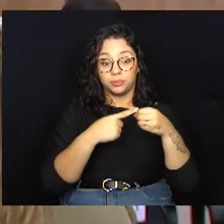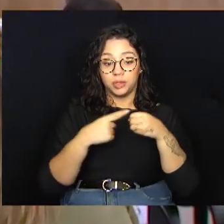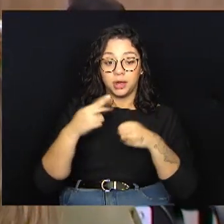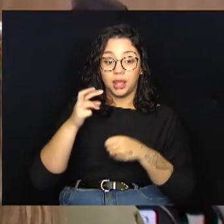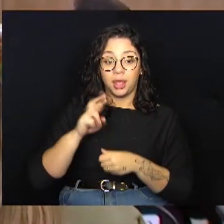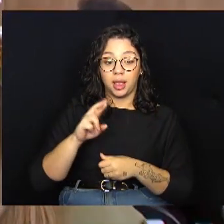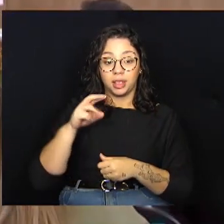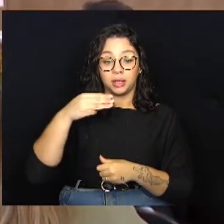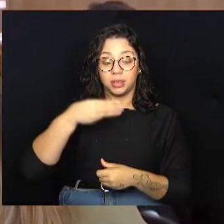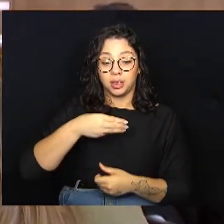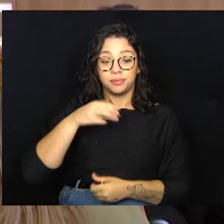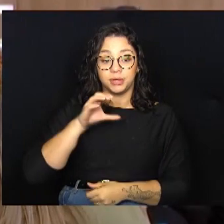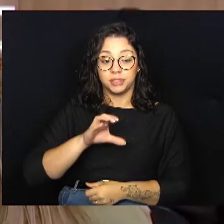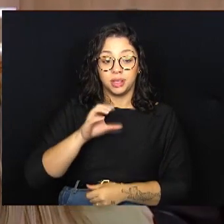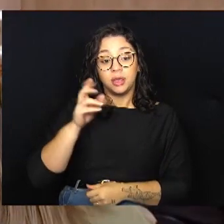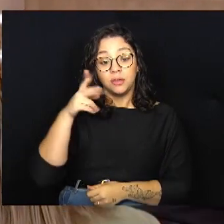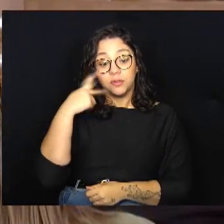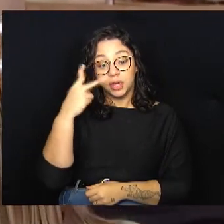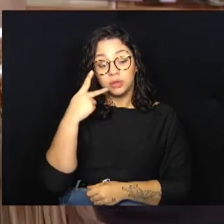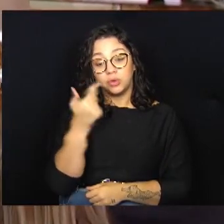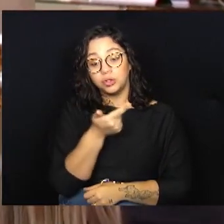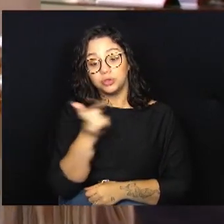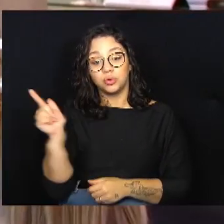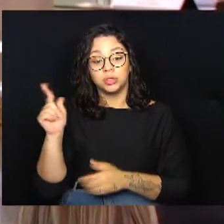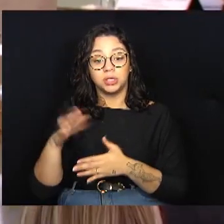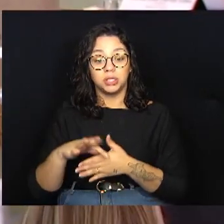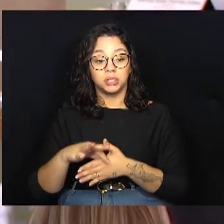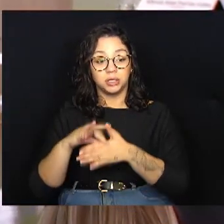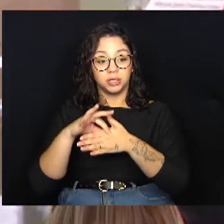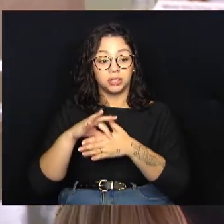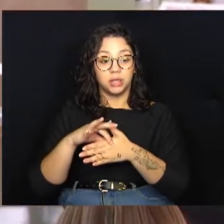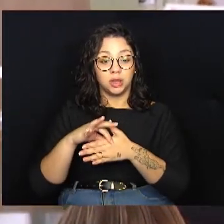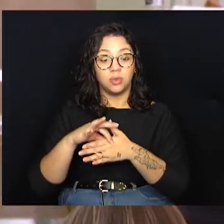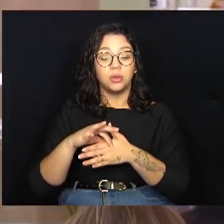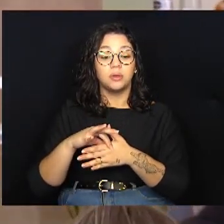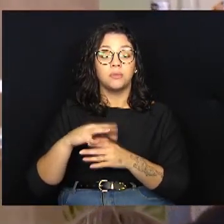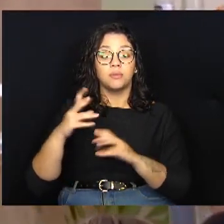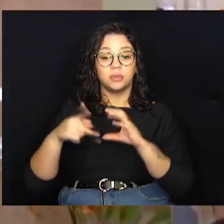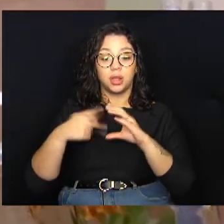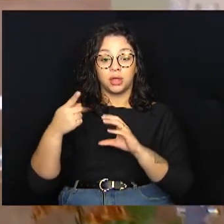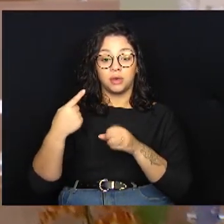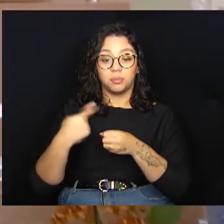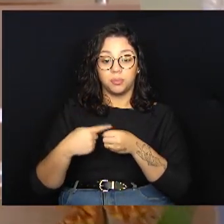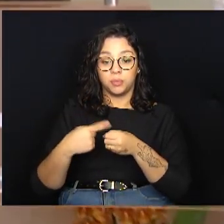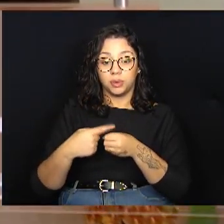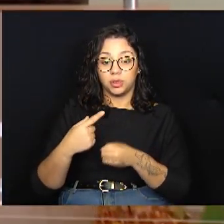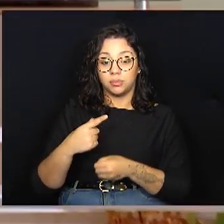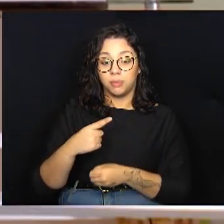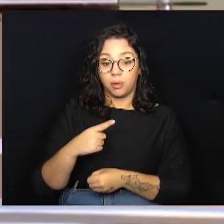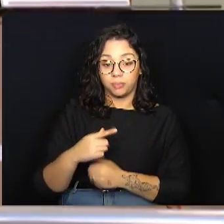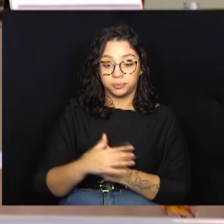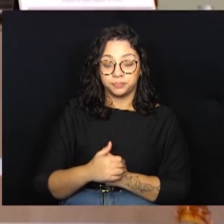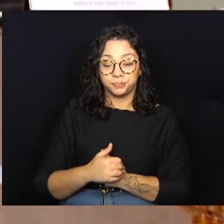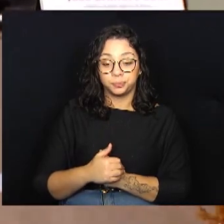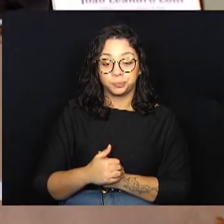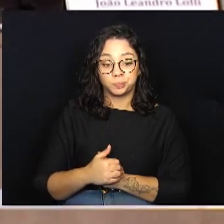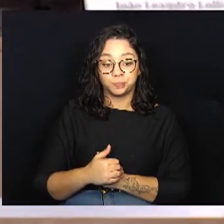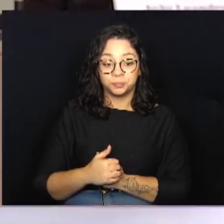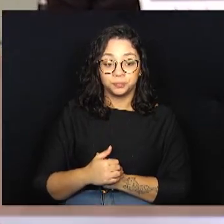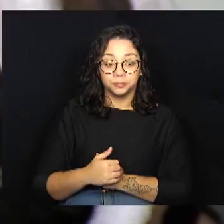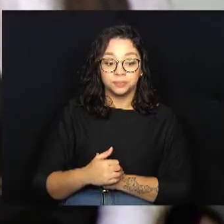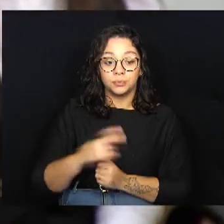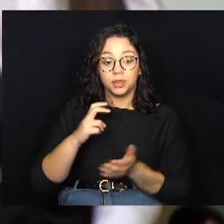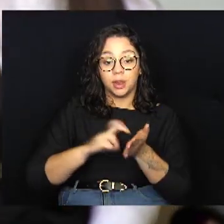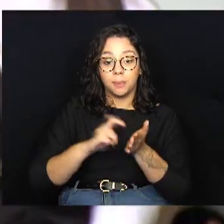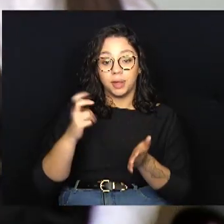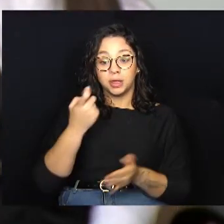RMC, vereadores e demais autoridades na Câmara Municipal de Santo Antônio de Posse, na manhã da última